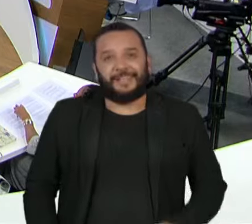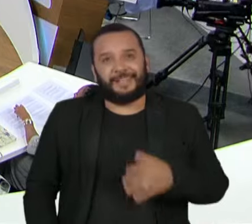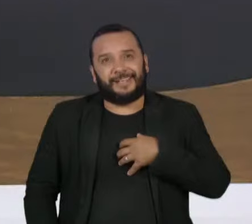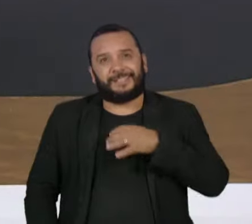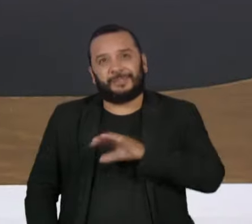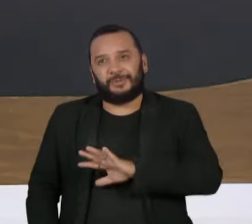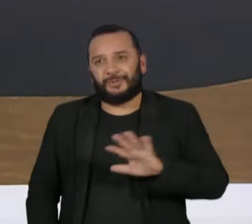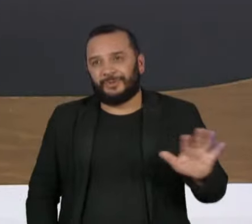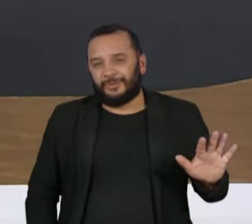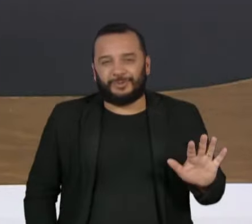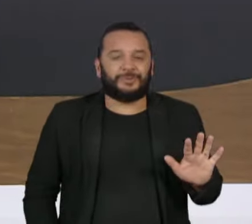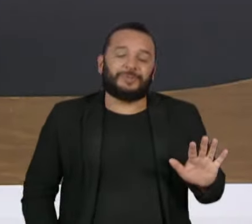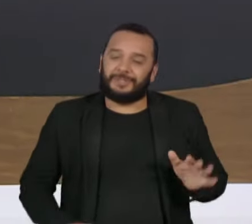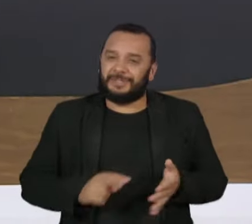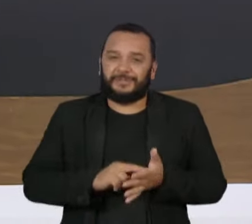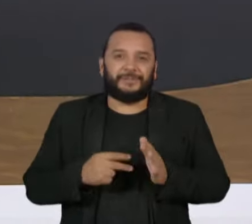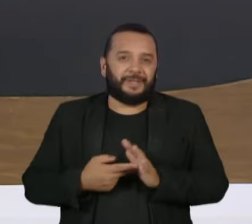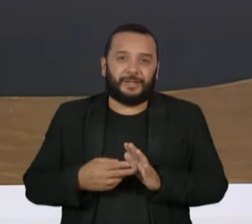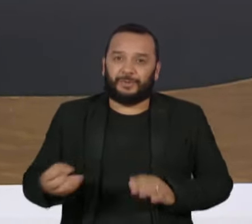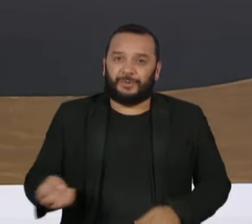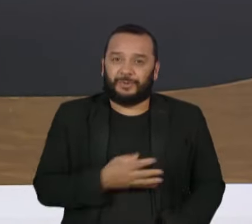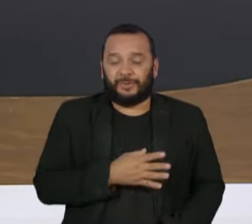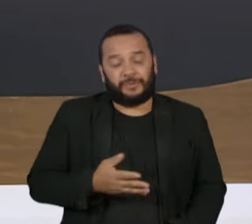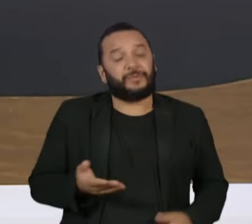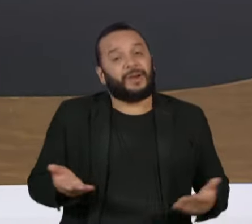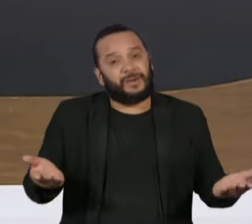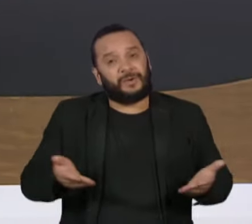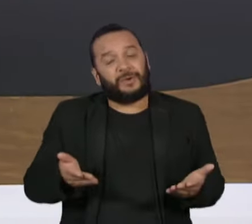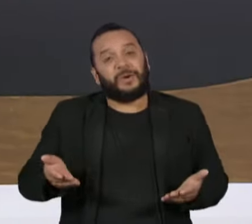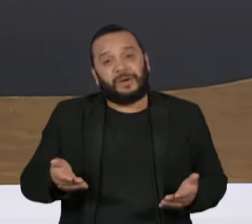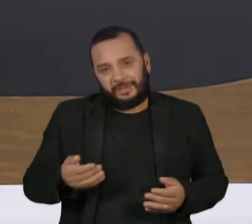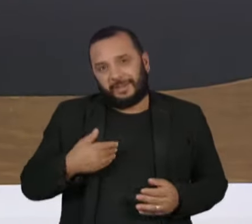É isso, ressignificando tudo até o nome. A gente vai para o último intervalo e volta já já.